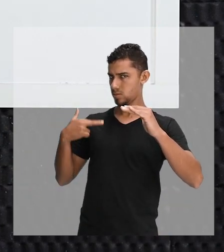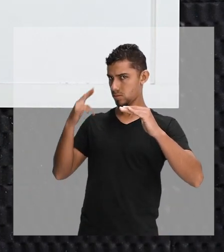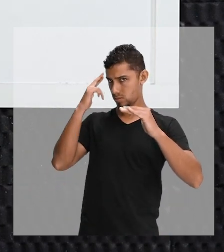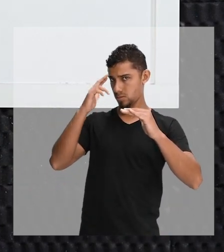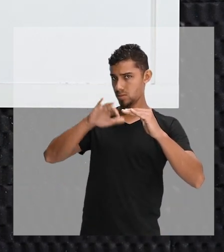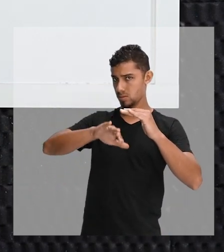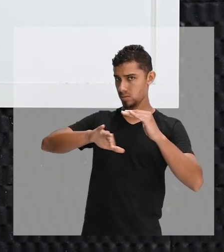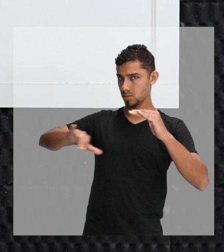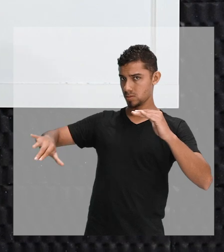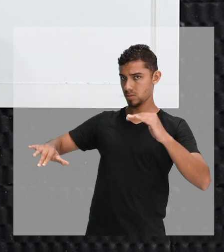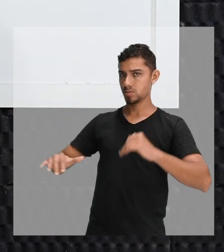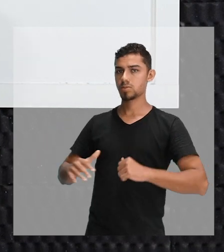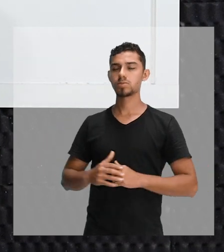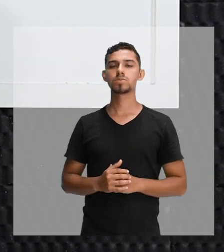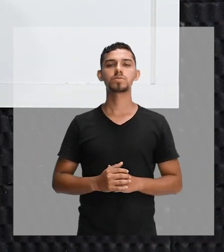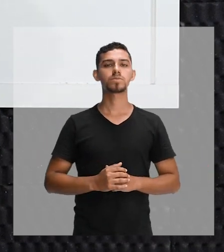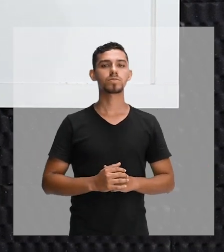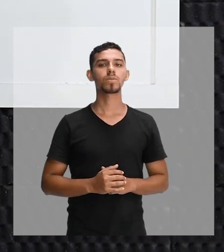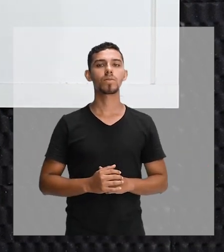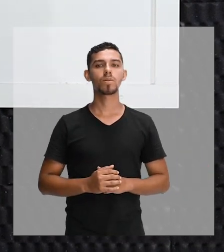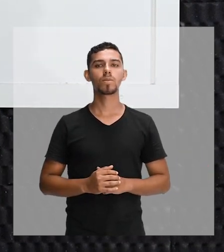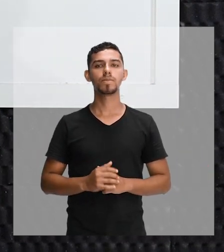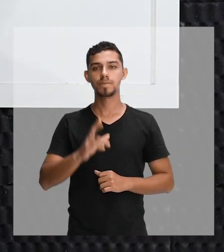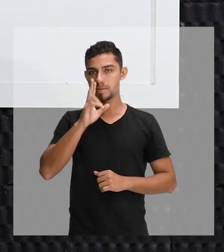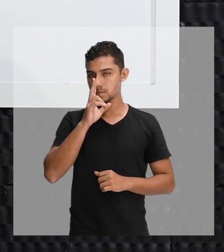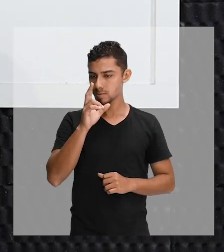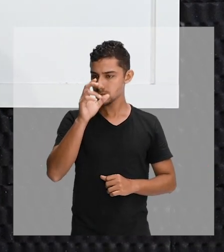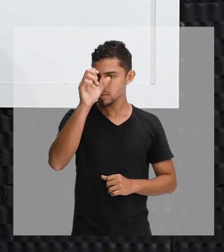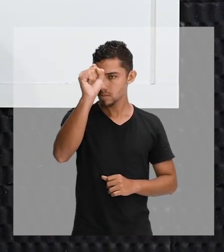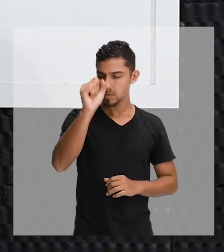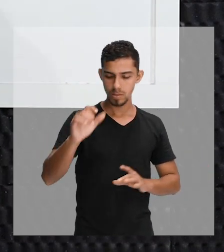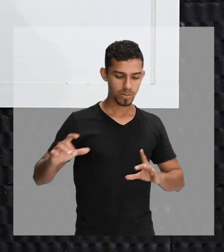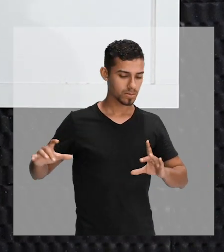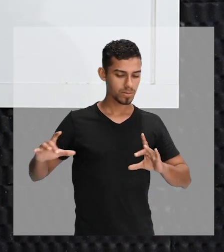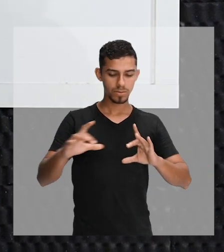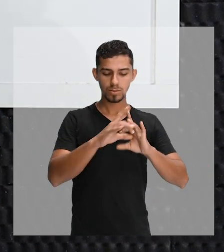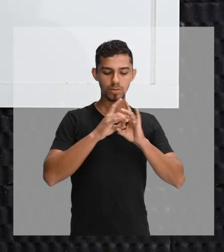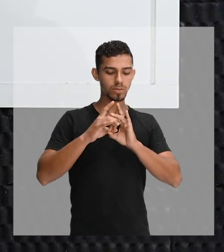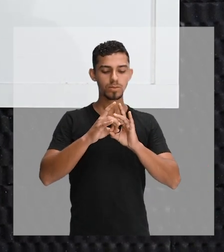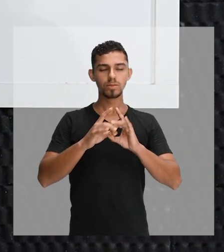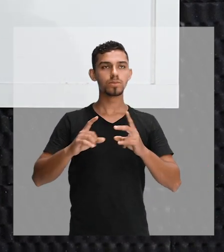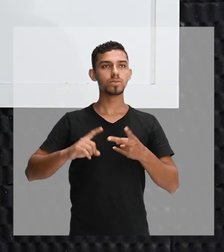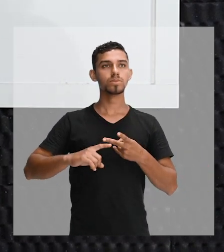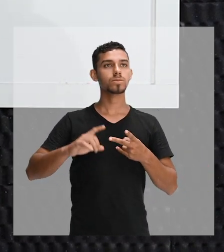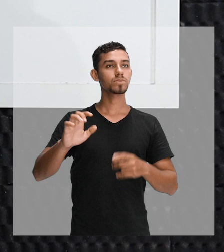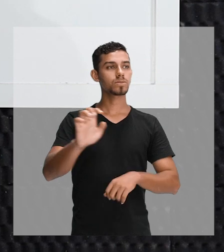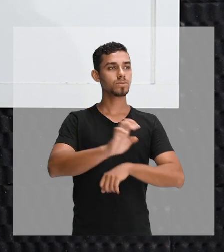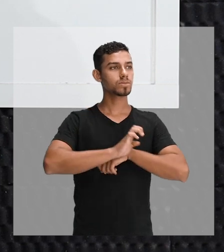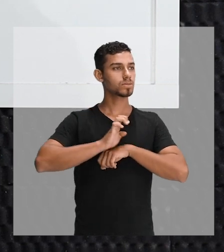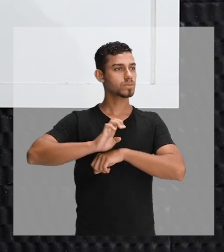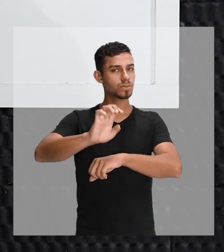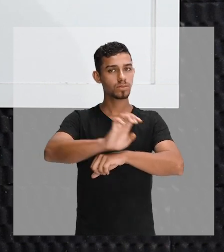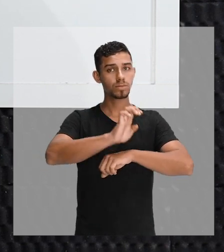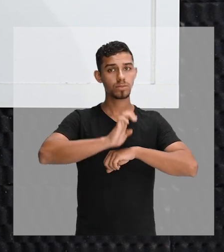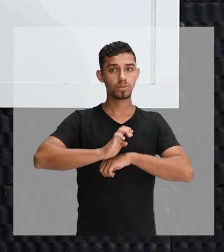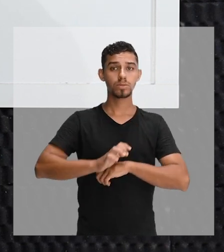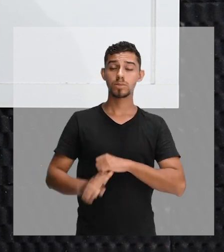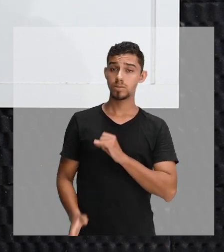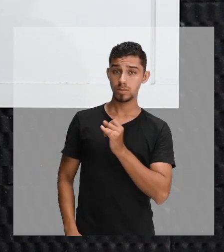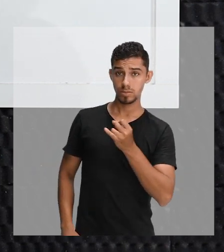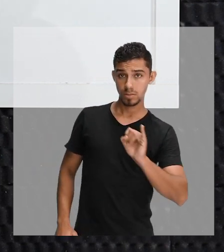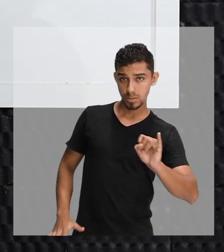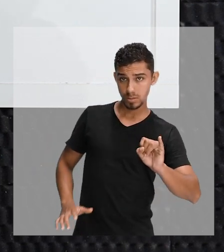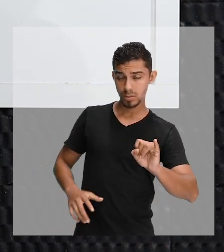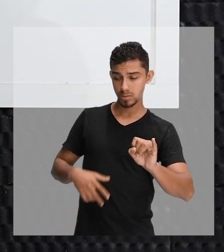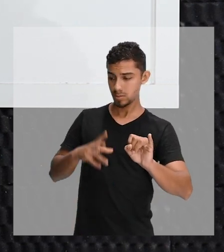lado. E associado a este poder, nós temos a noção de Estado. Olha só, se o poder vai